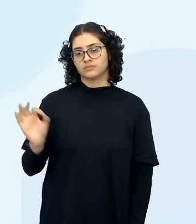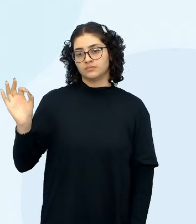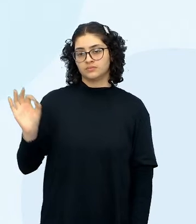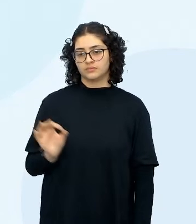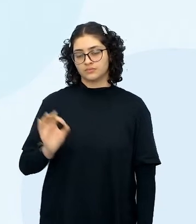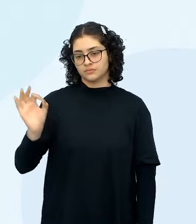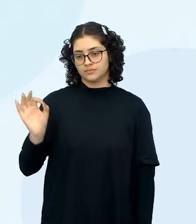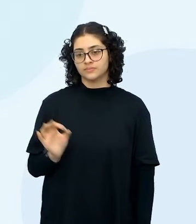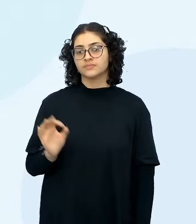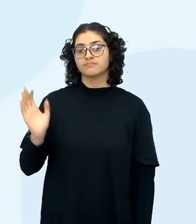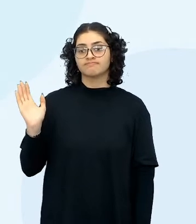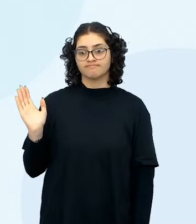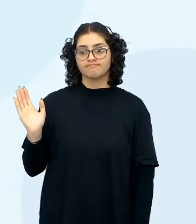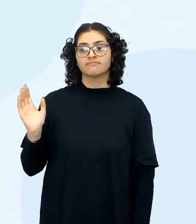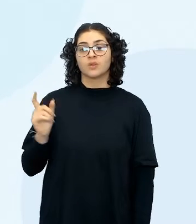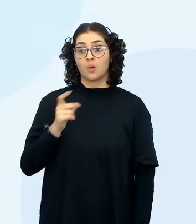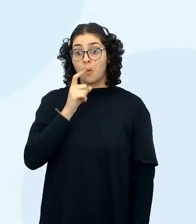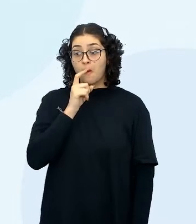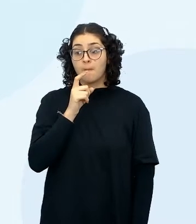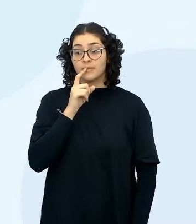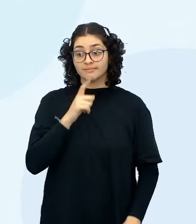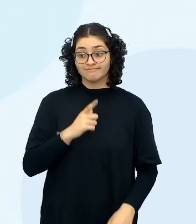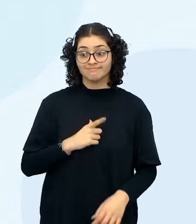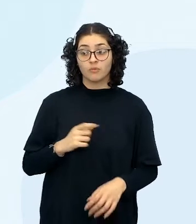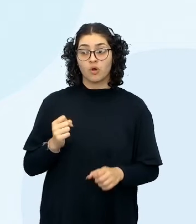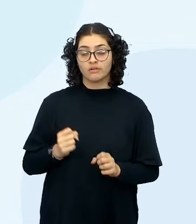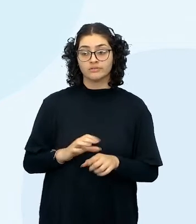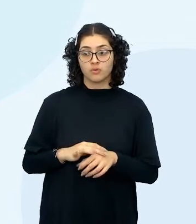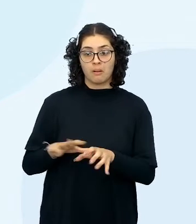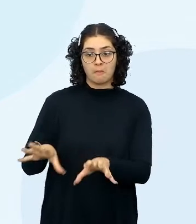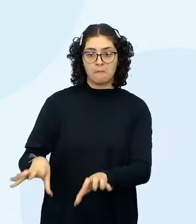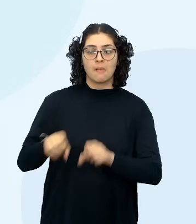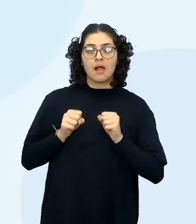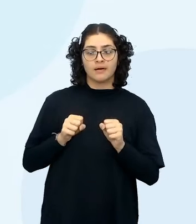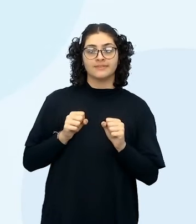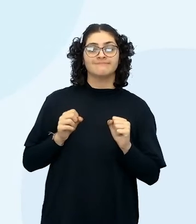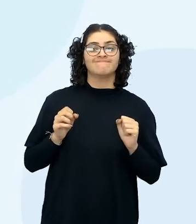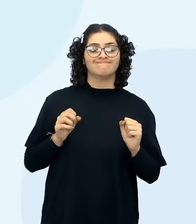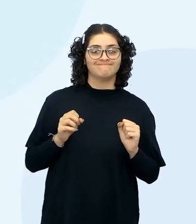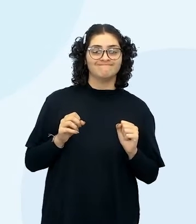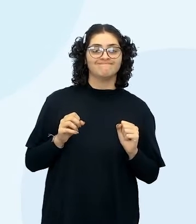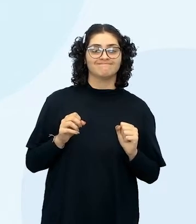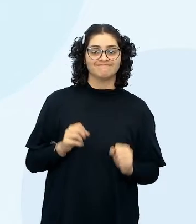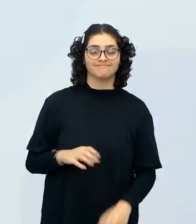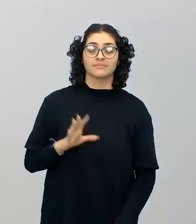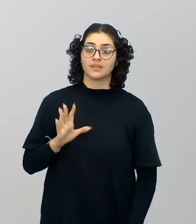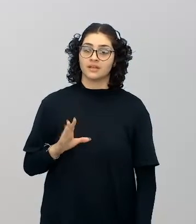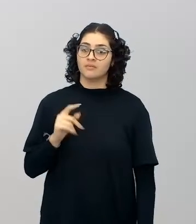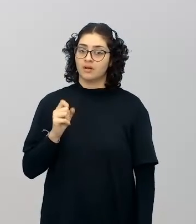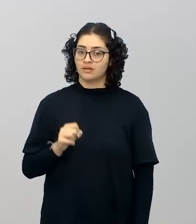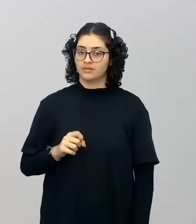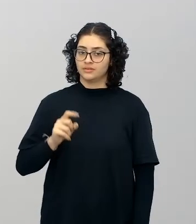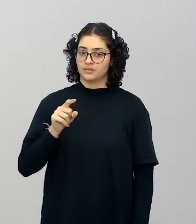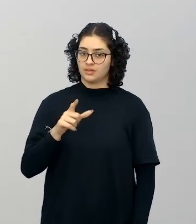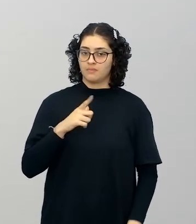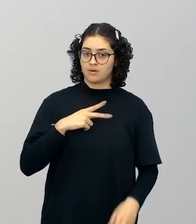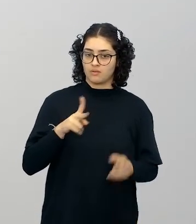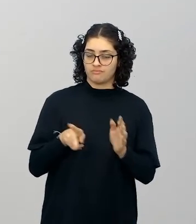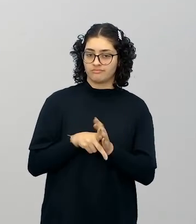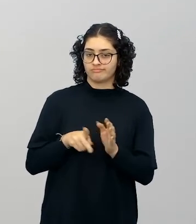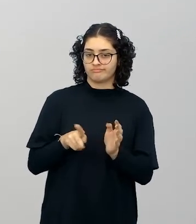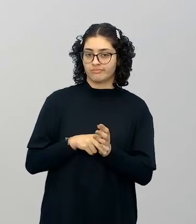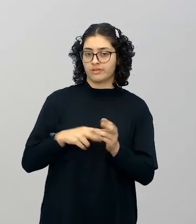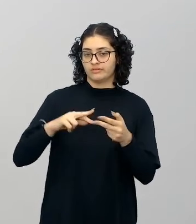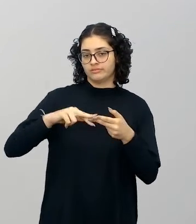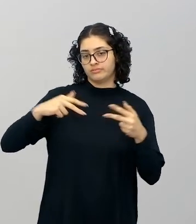50% dos homens são afetados. Tudo bem, gente? Eu acho que, né, isso daqui são questões aí genéticas que a gente